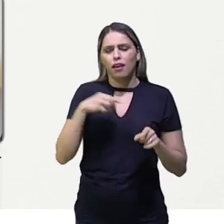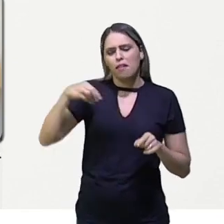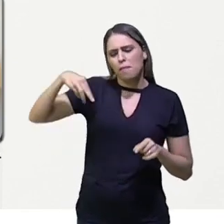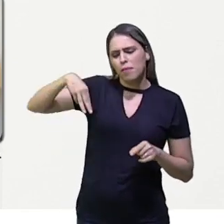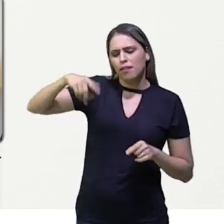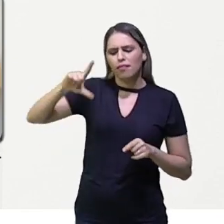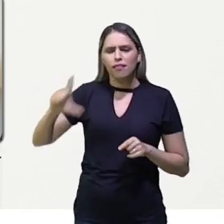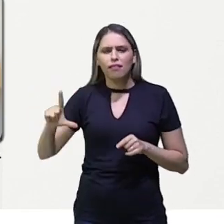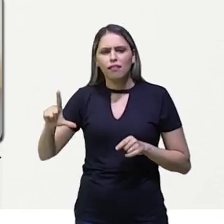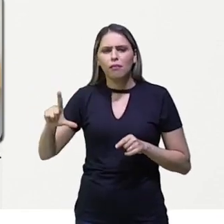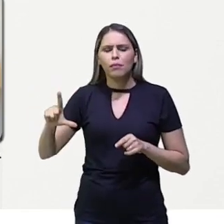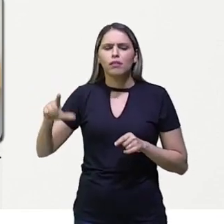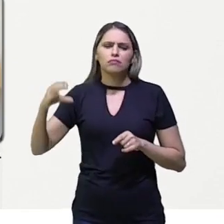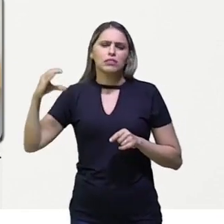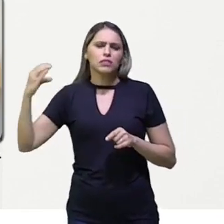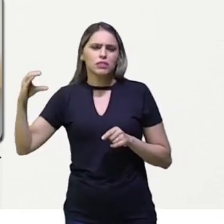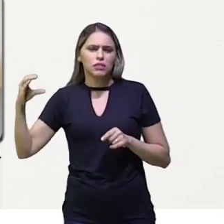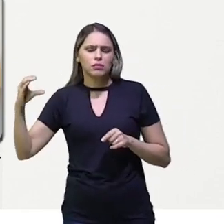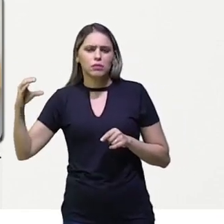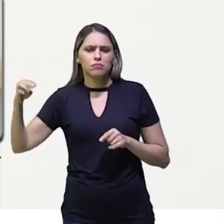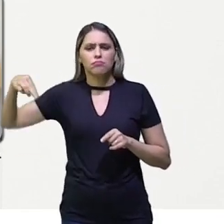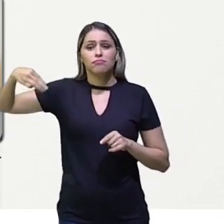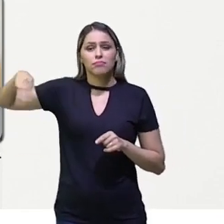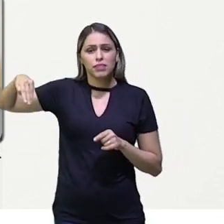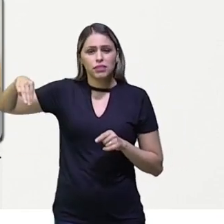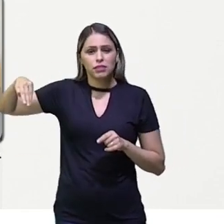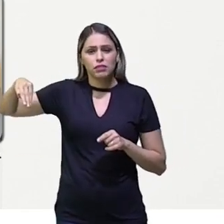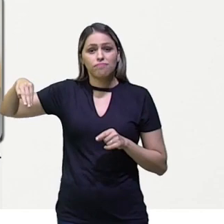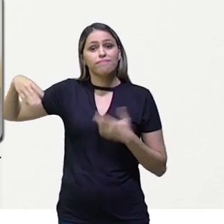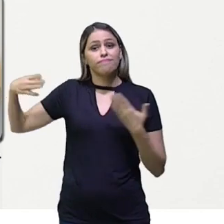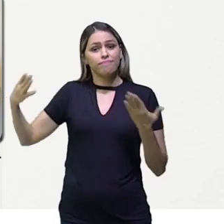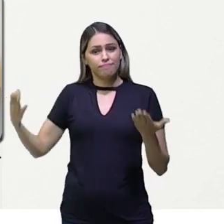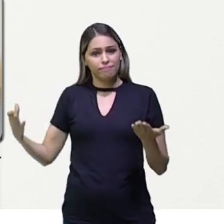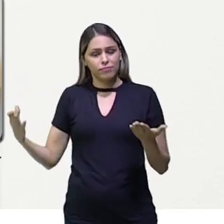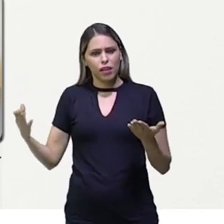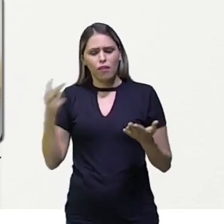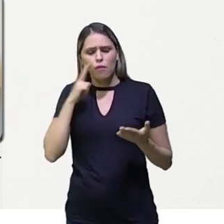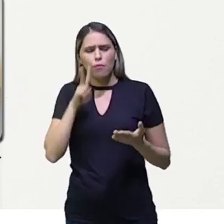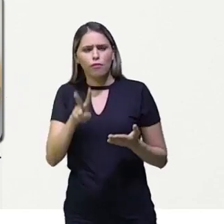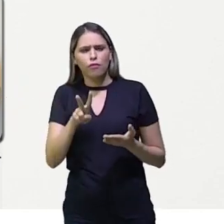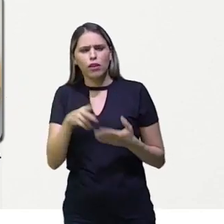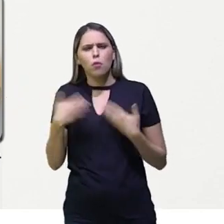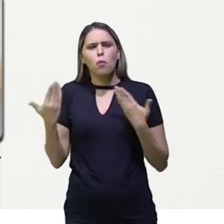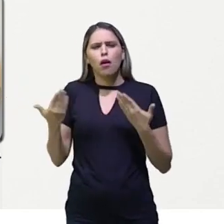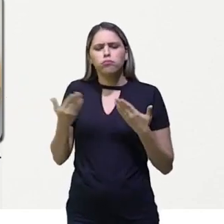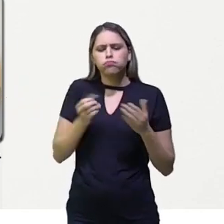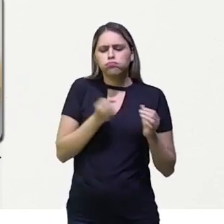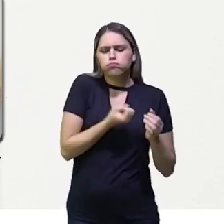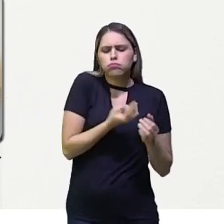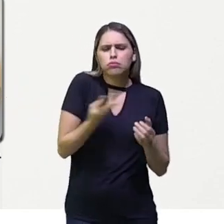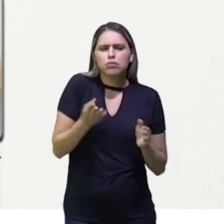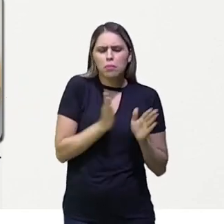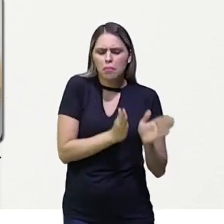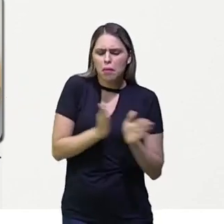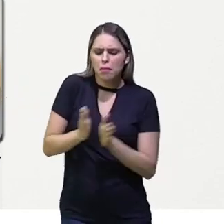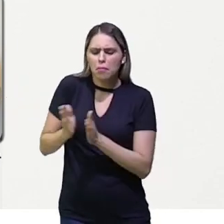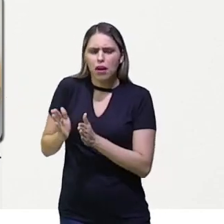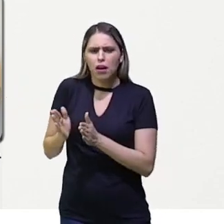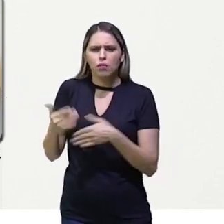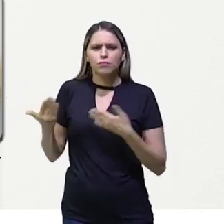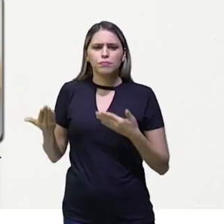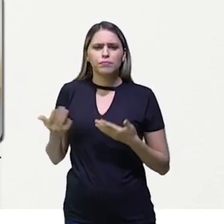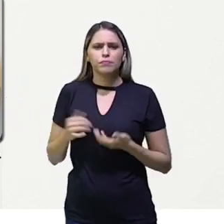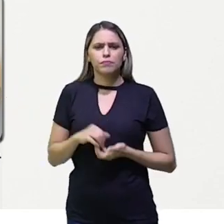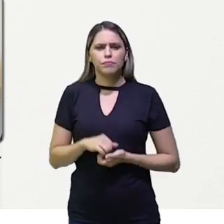diante. Vamos conhecer agora numa régua quais são esses tamanhos de centímetros e de